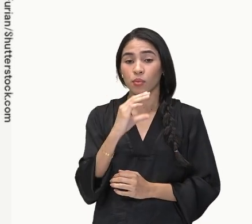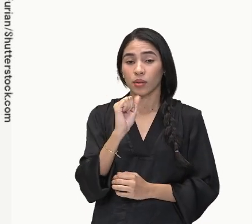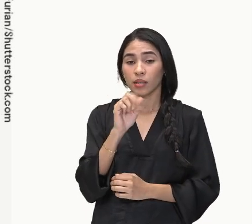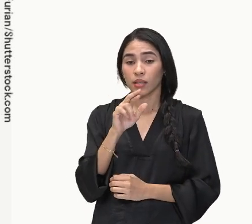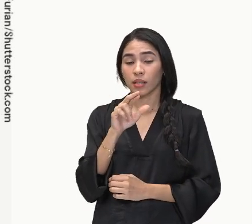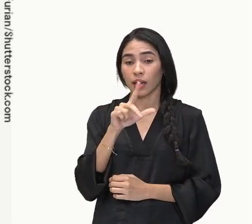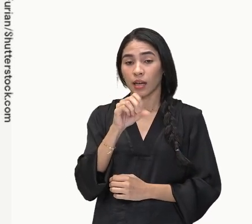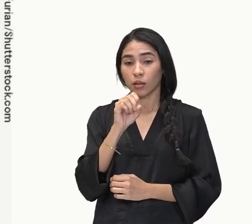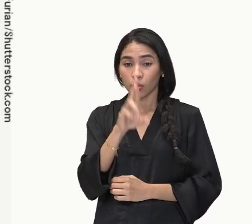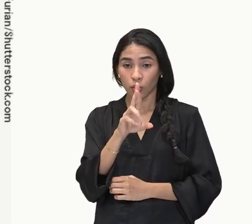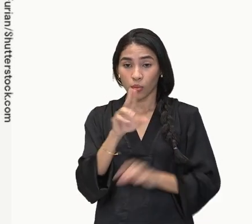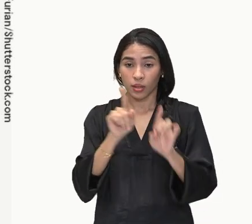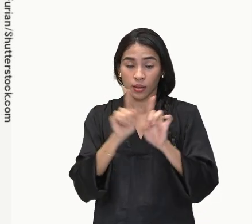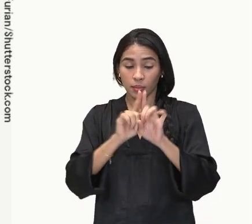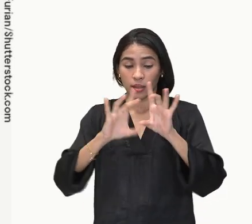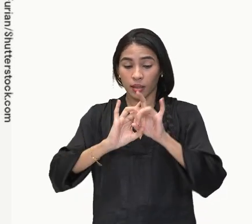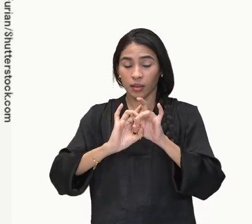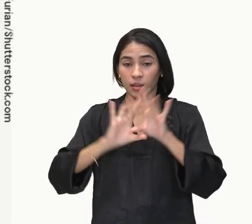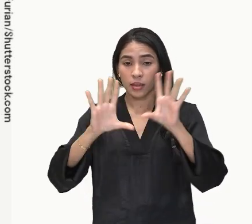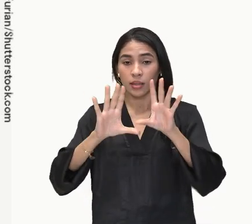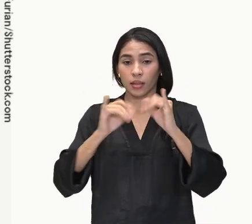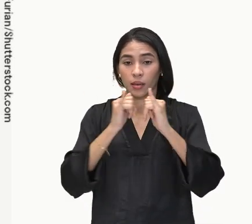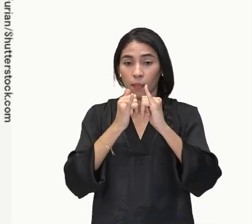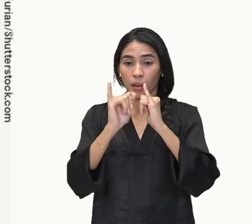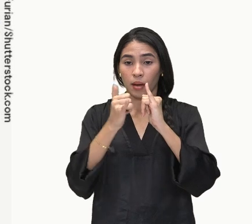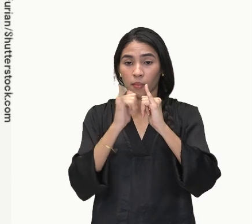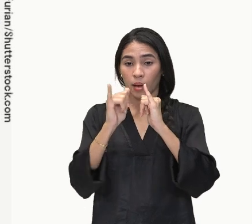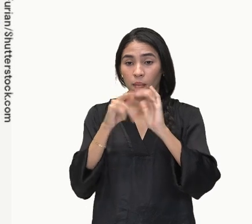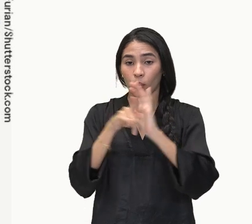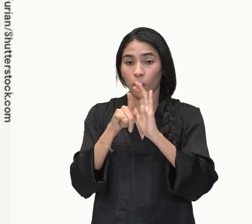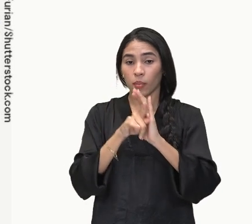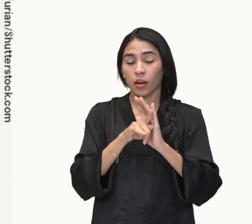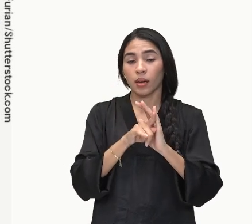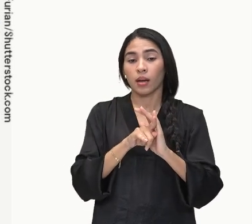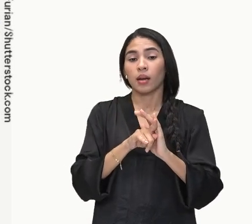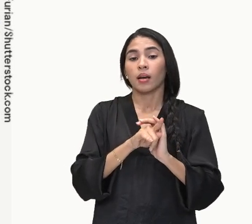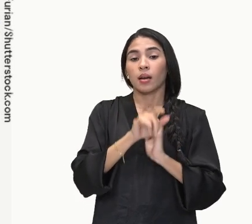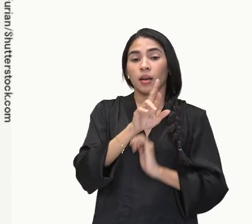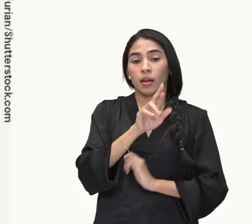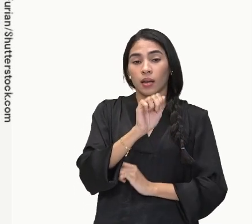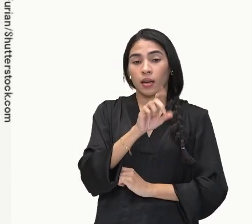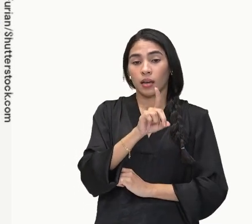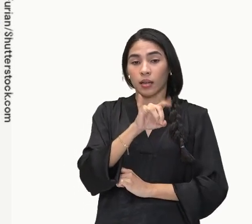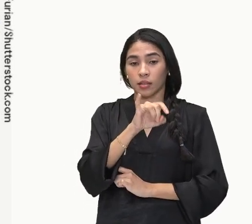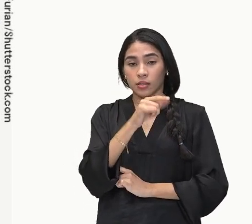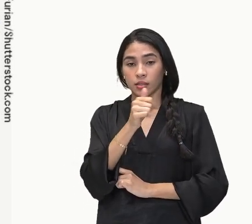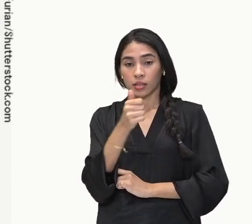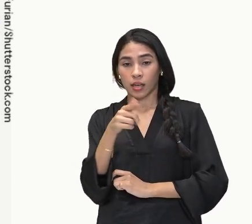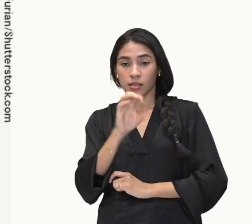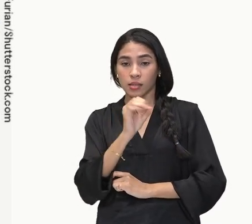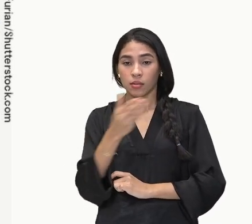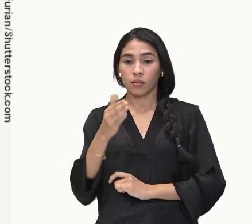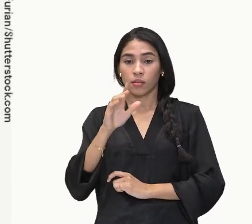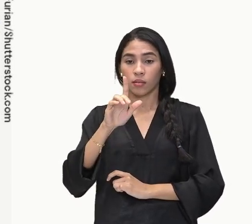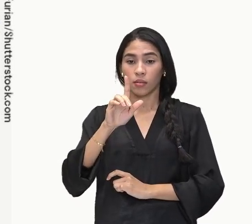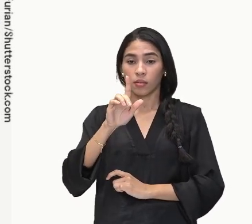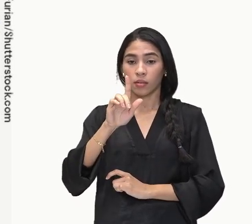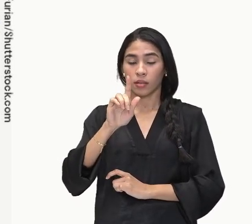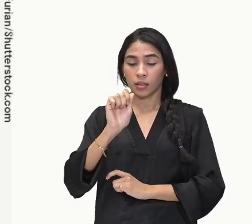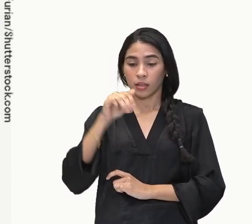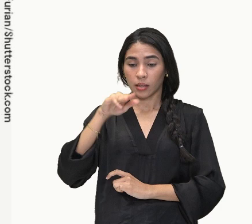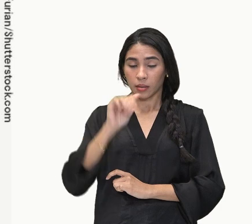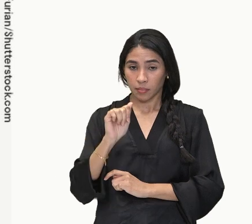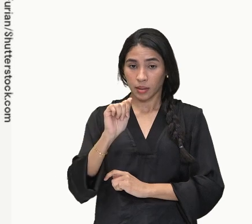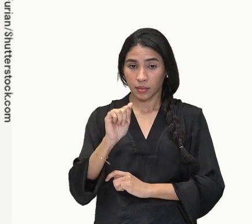também a liberação da radiação gama. E aí, nesse processo que libera calor, libera